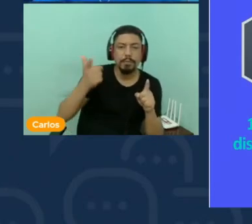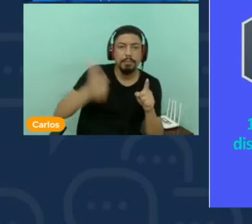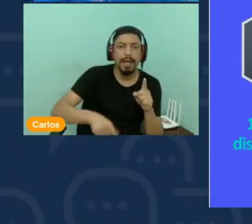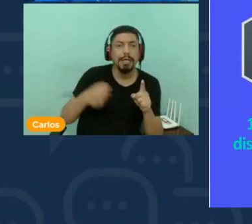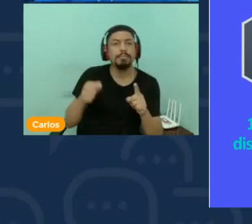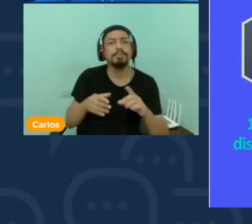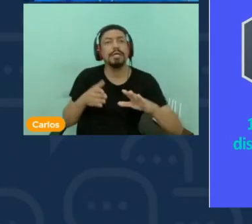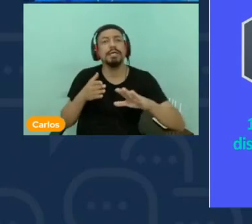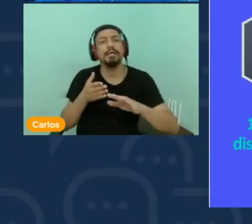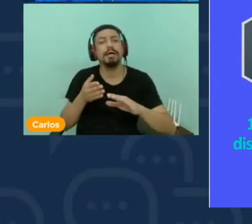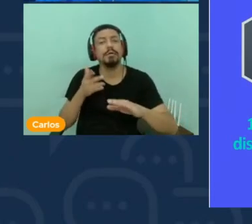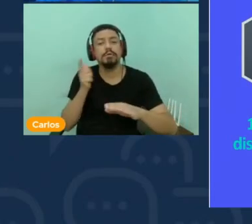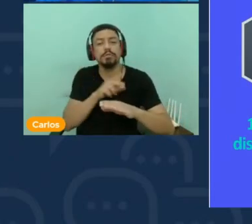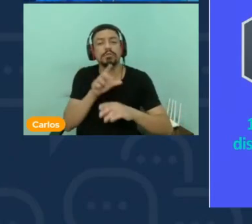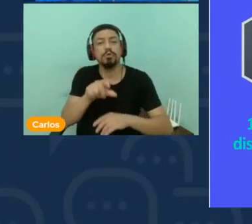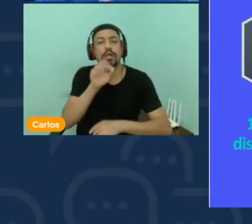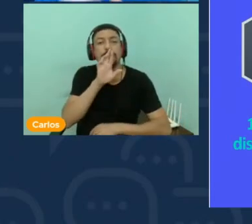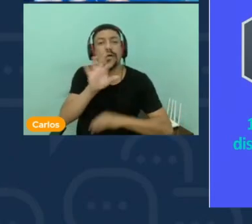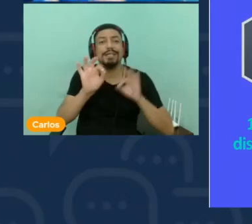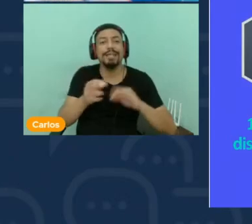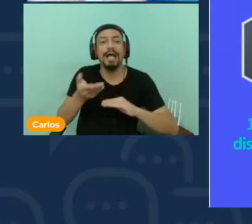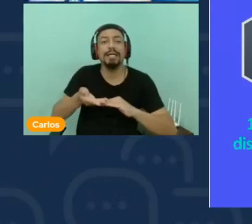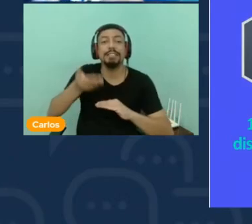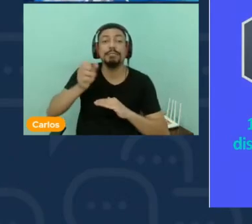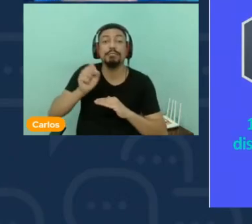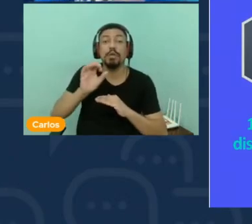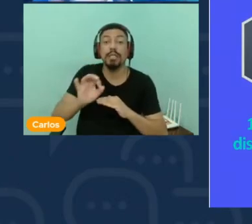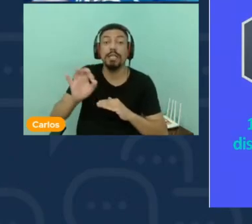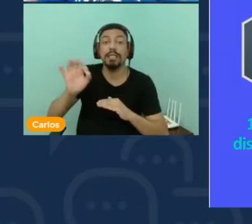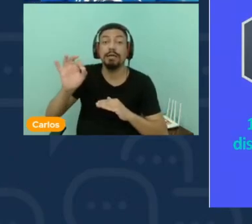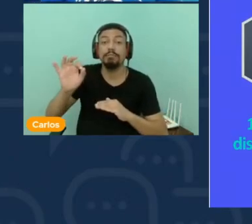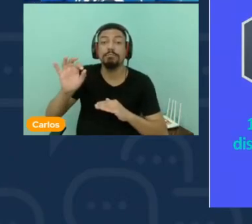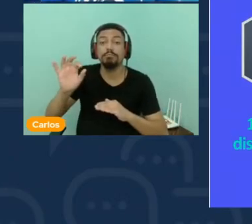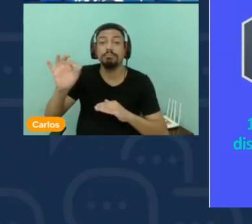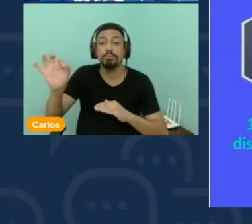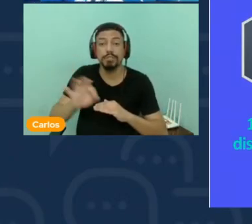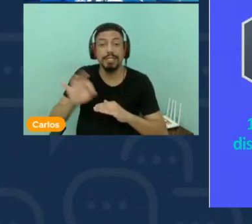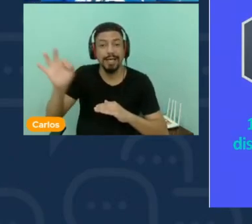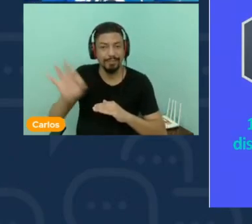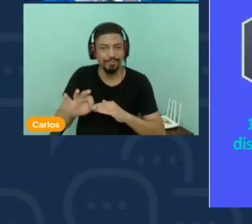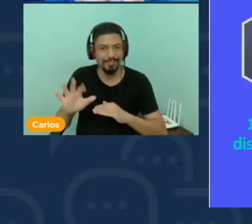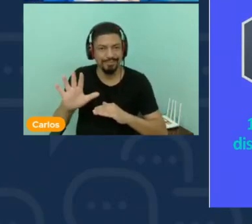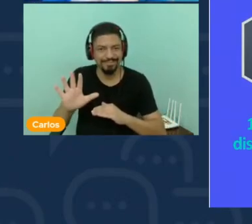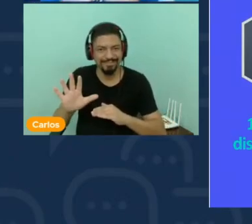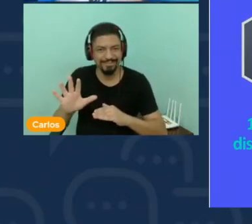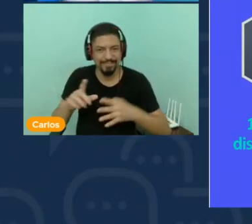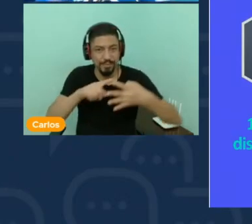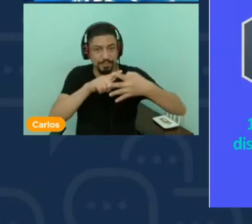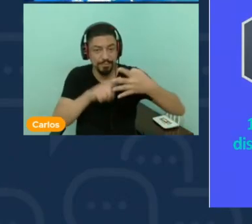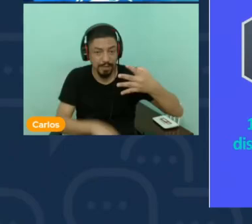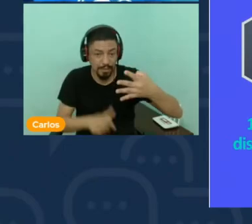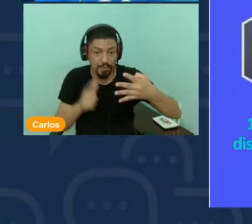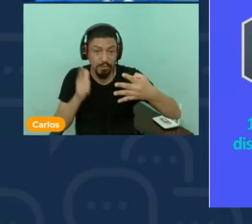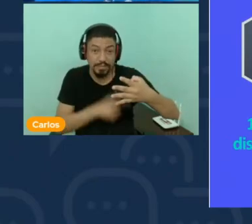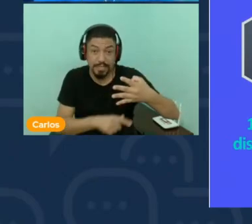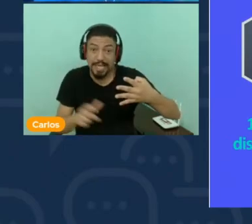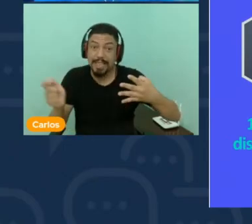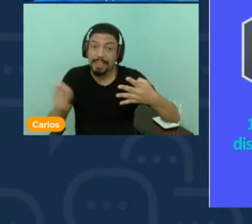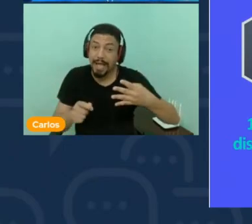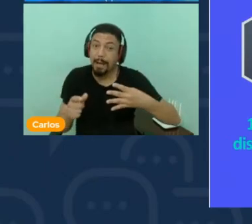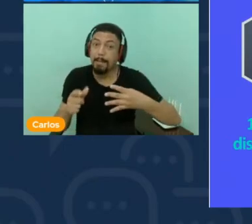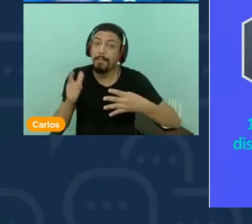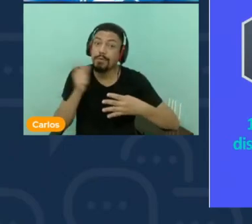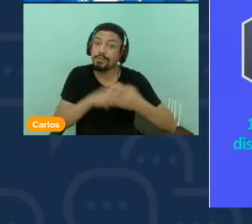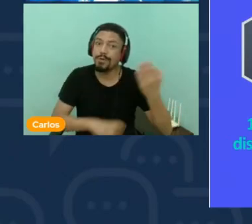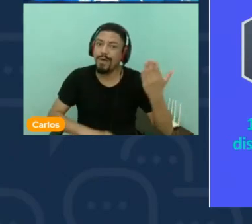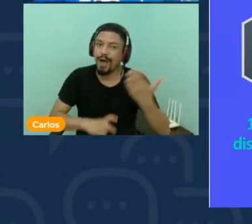mais de 80% das questões. Aí você vai... Só isso que eu falei, esses 4, você vai estar elegível ao